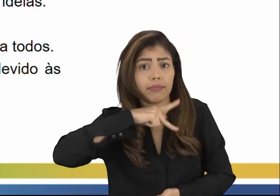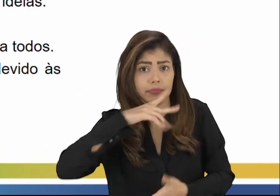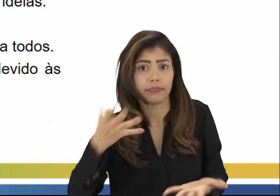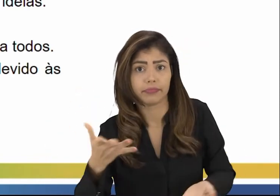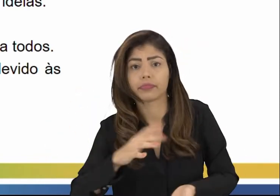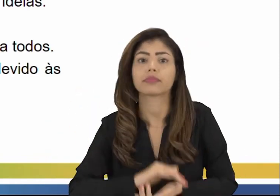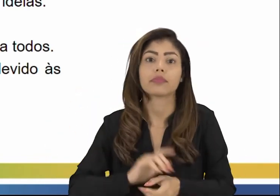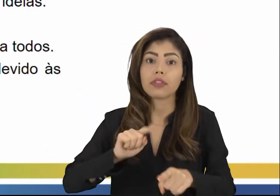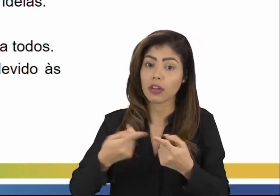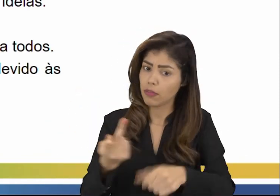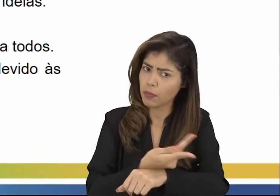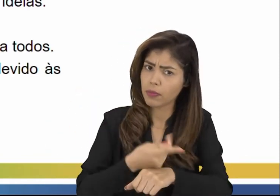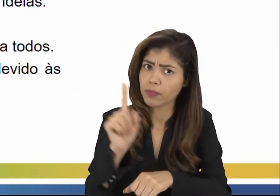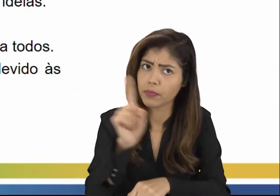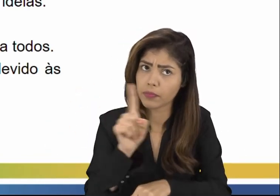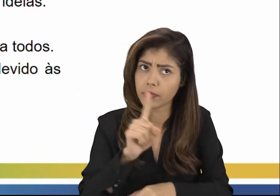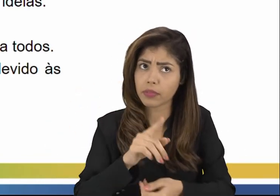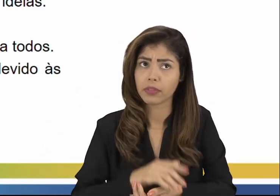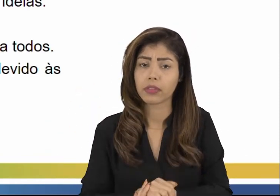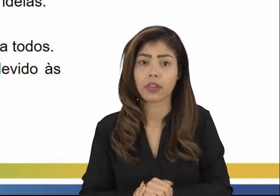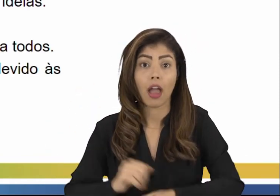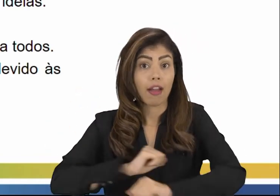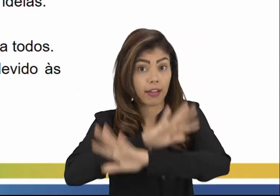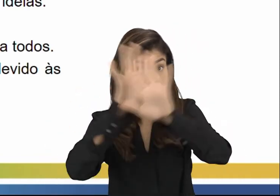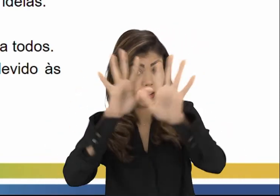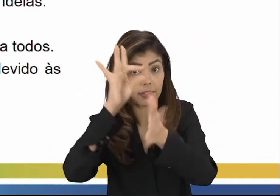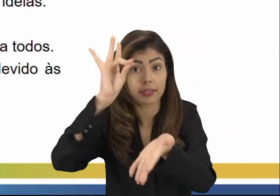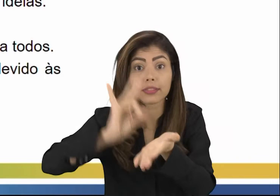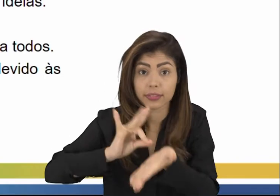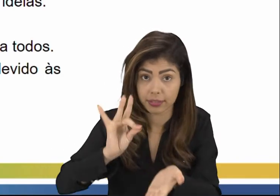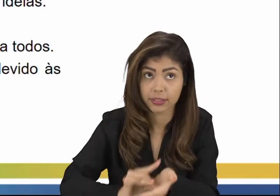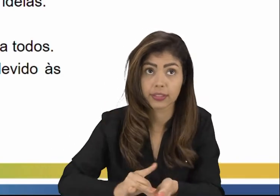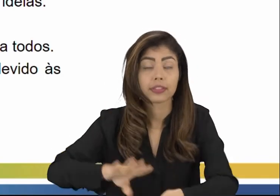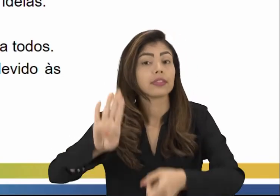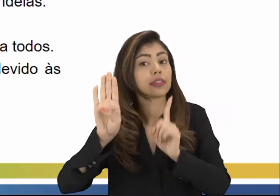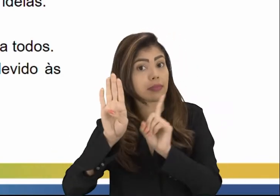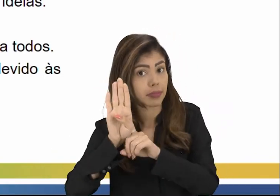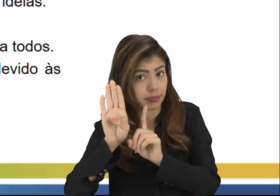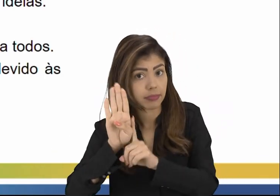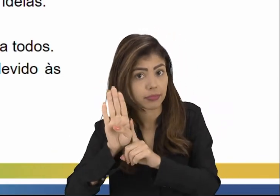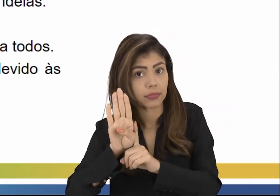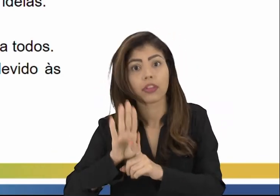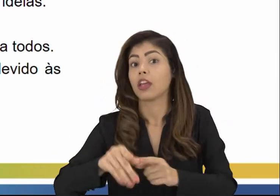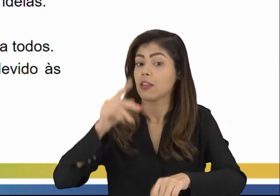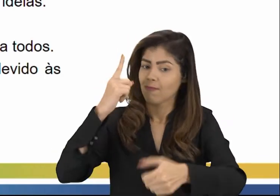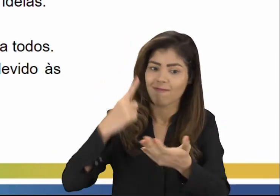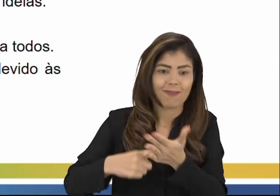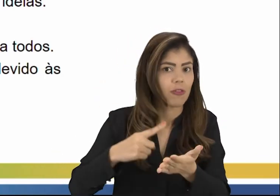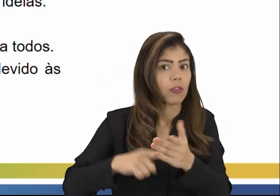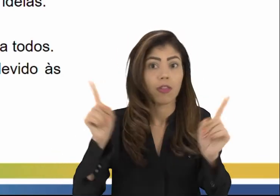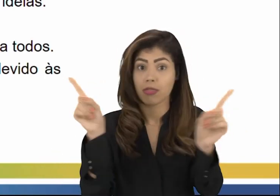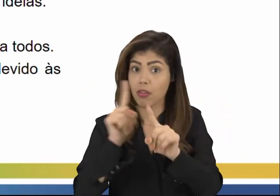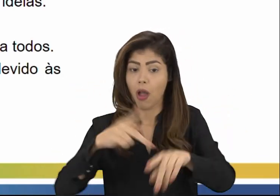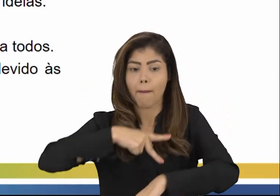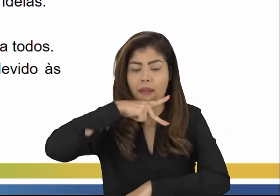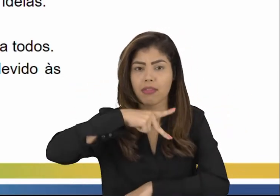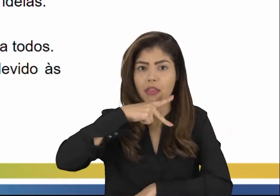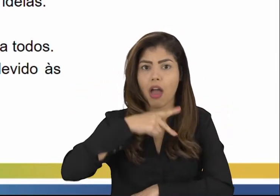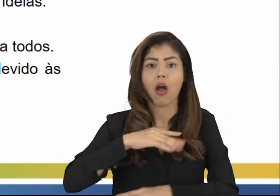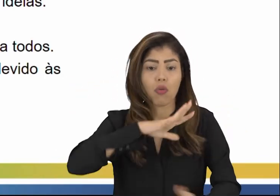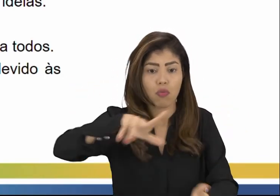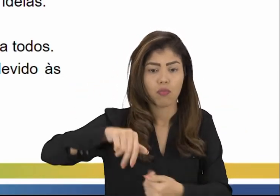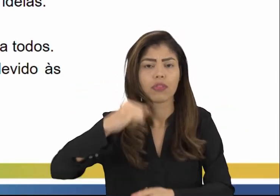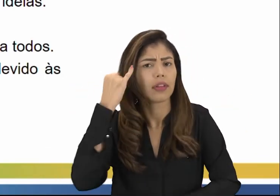não é essa que a gente procura. A alternativa clara aqui, gente, é a B, ok? Ele não concordou com a teoria platônica do mundo das